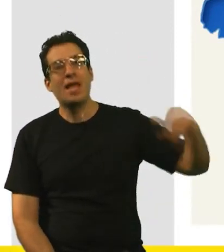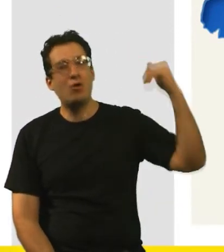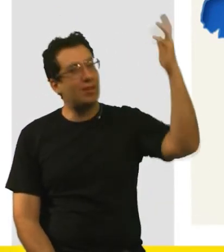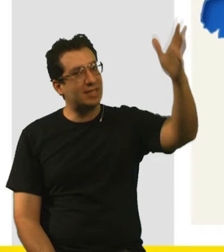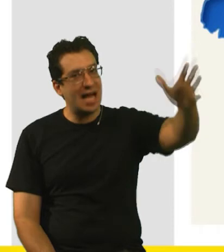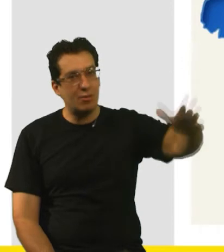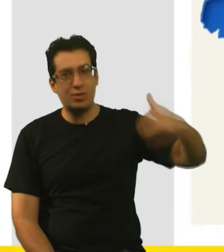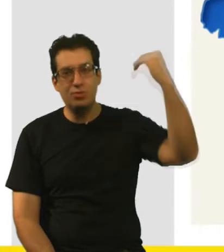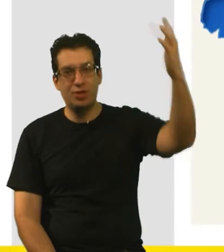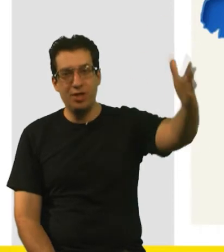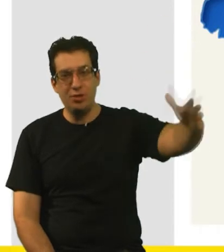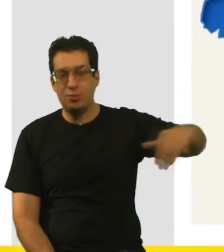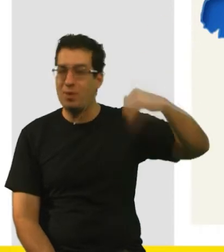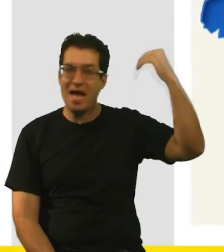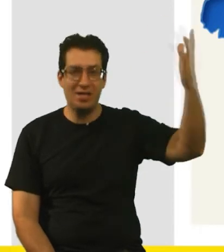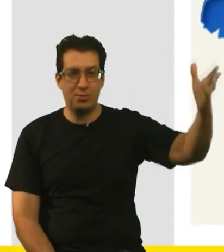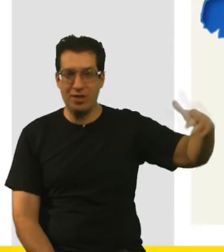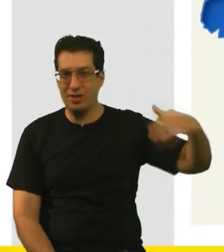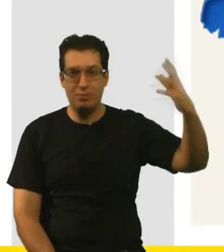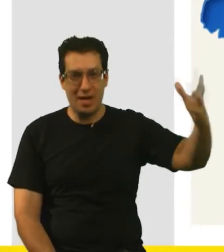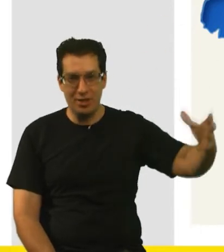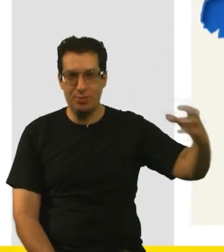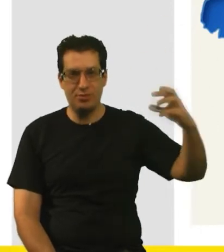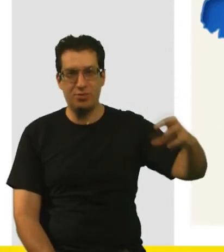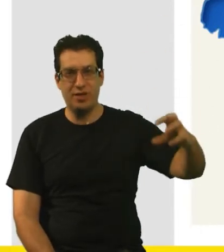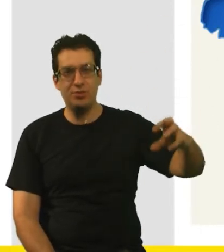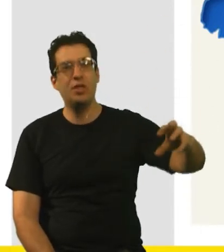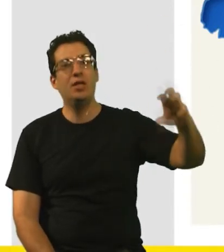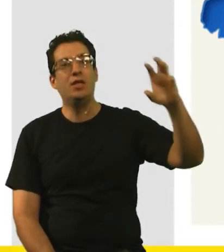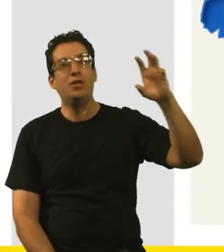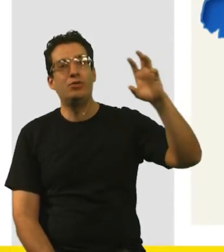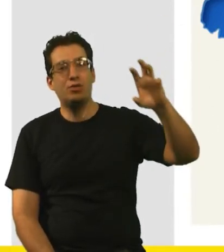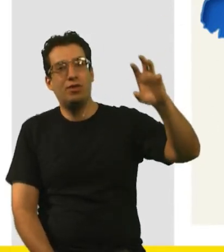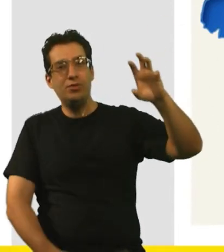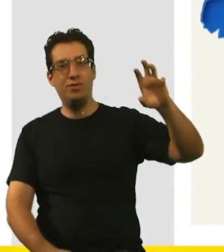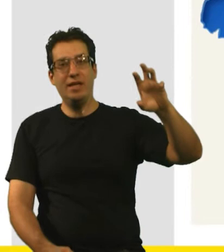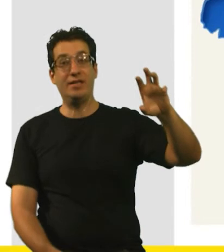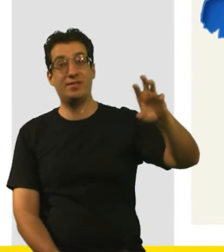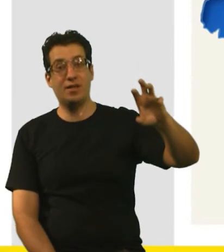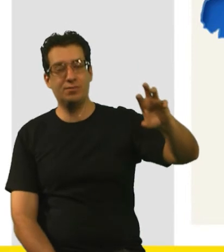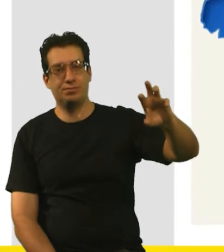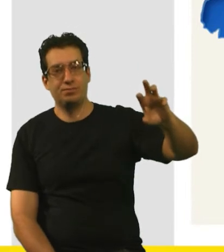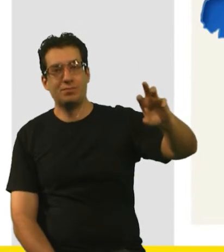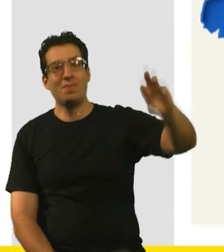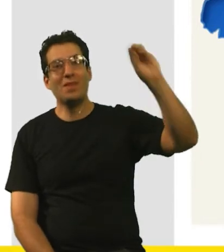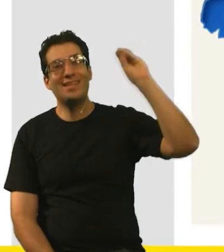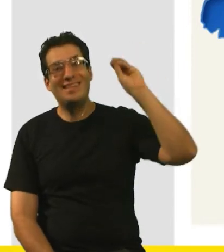União? Algumas águas, alguns rios, praias, por exemplo, marítimas, vamos ver isso. Nós vamos ver que